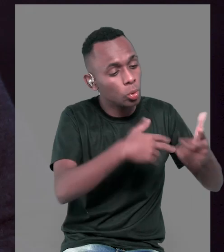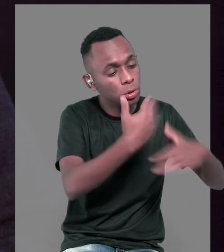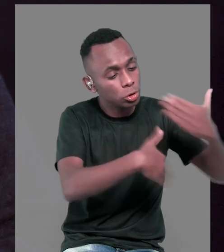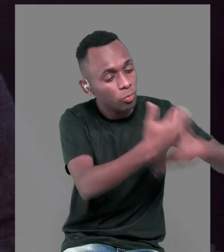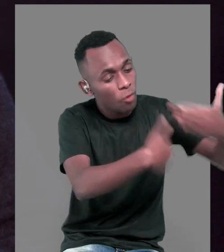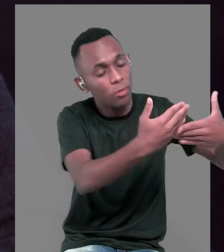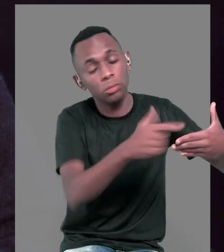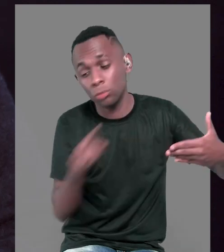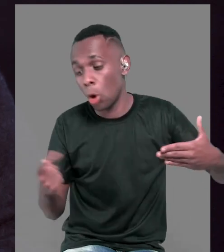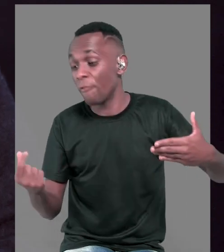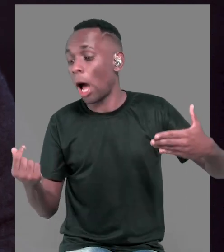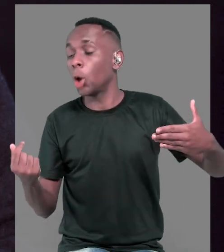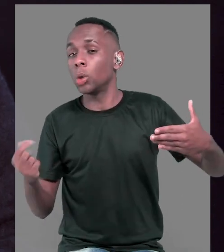mas,